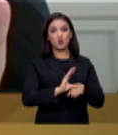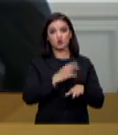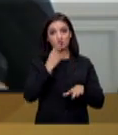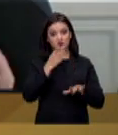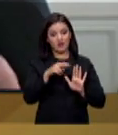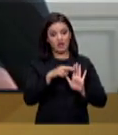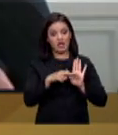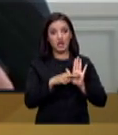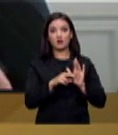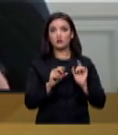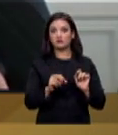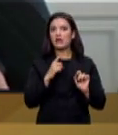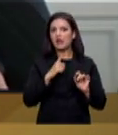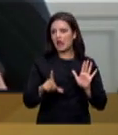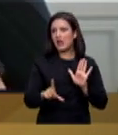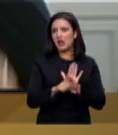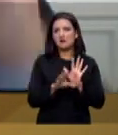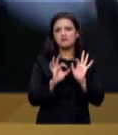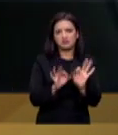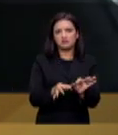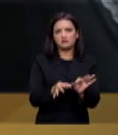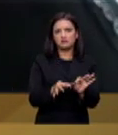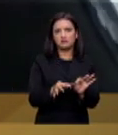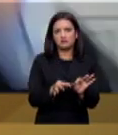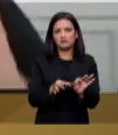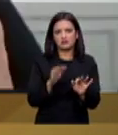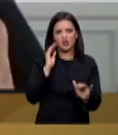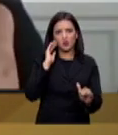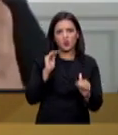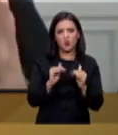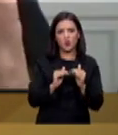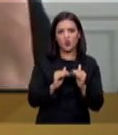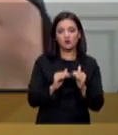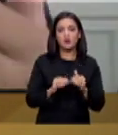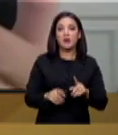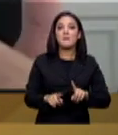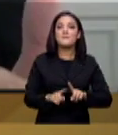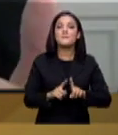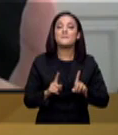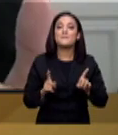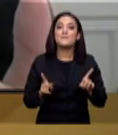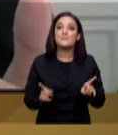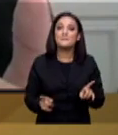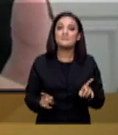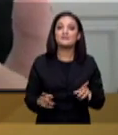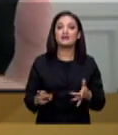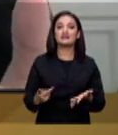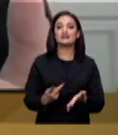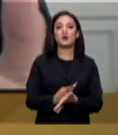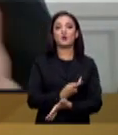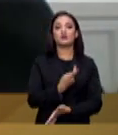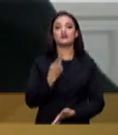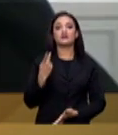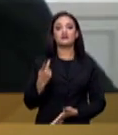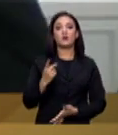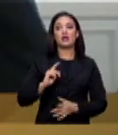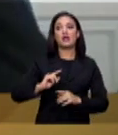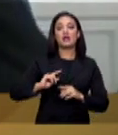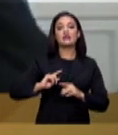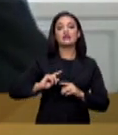constitucional estão presentes. Se houve desvirtuamento após,